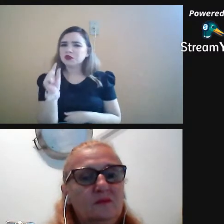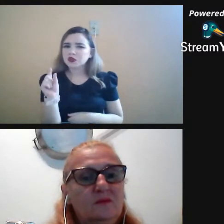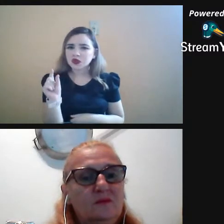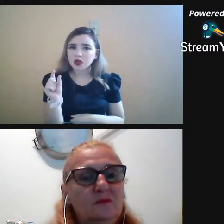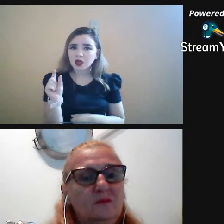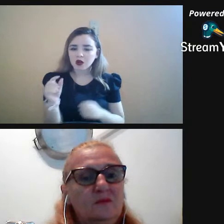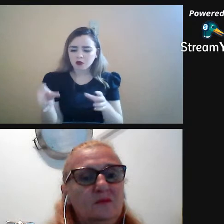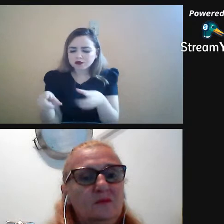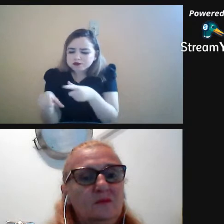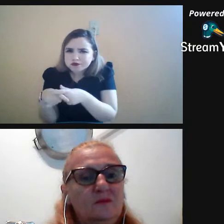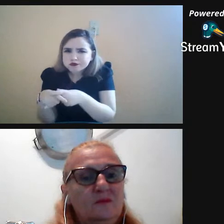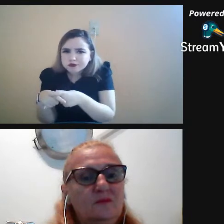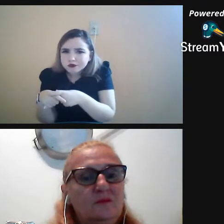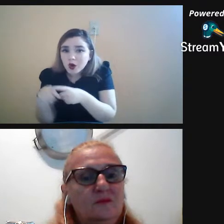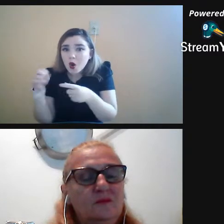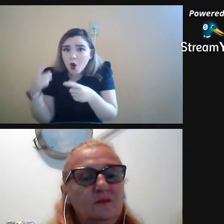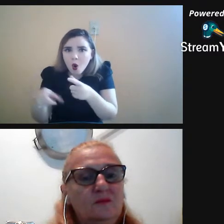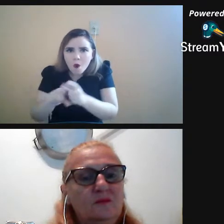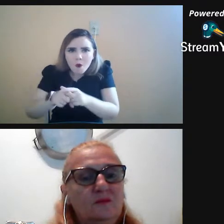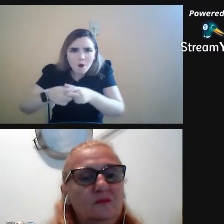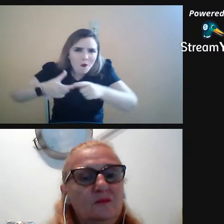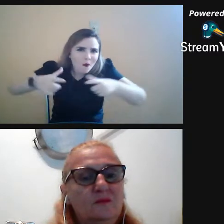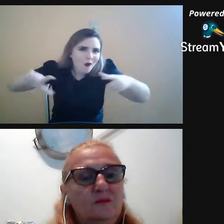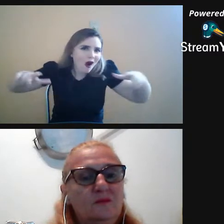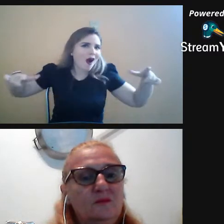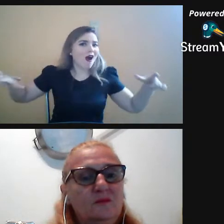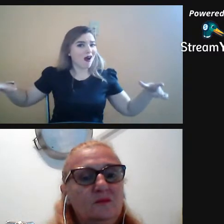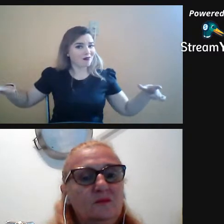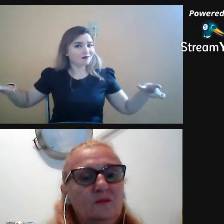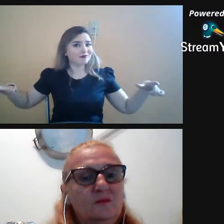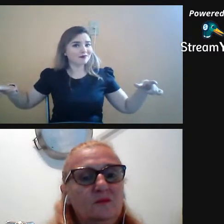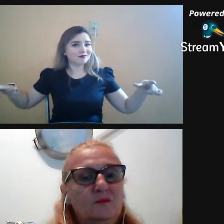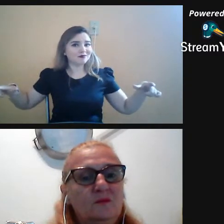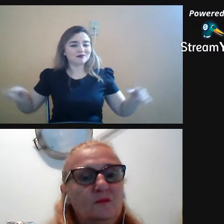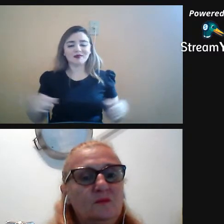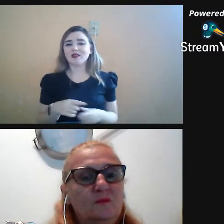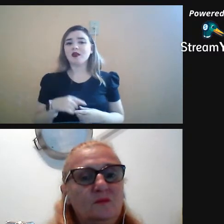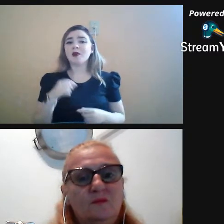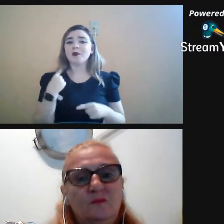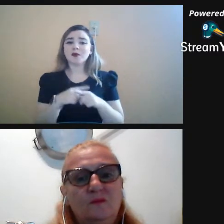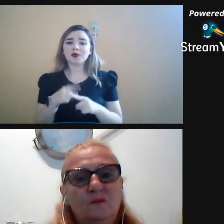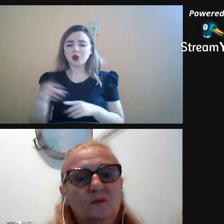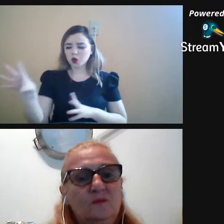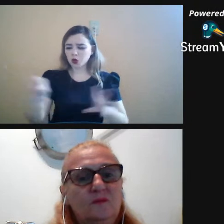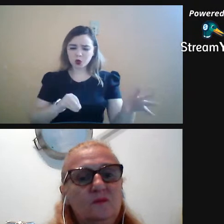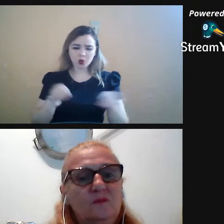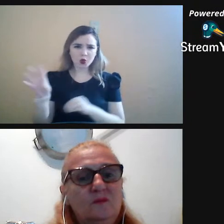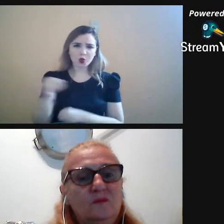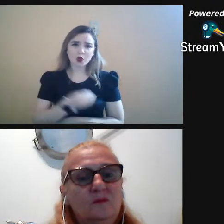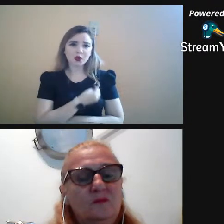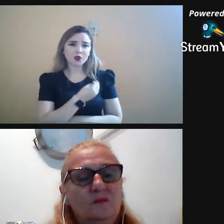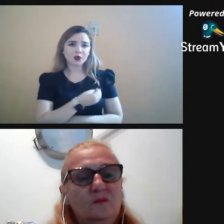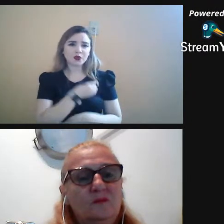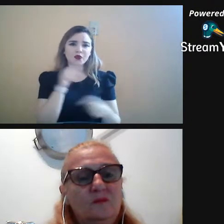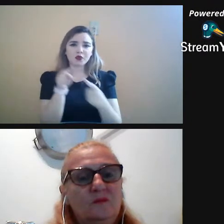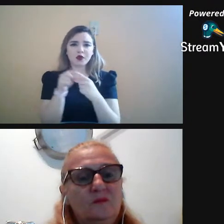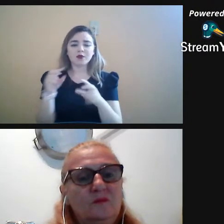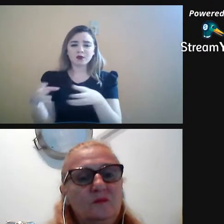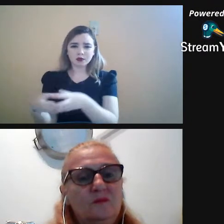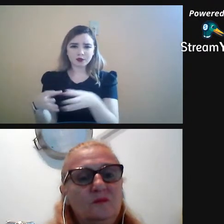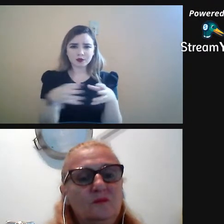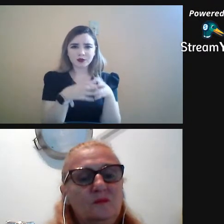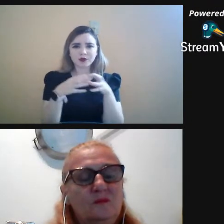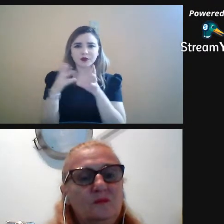um ecossistema gigantesco. Ecossistema é um conjunto de seres vivos ali se relacionando entre si